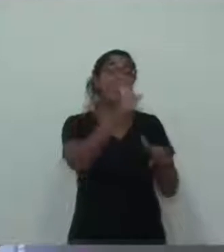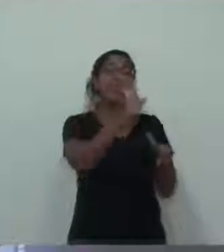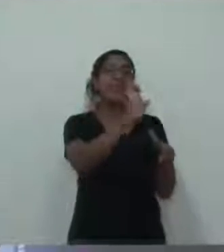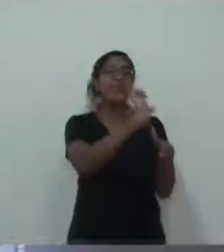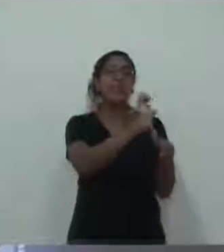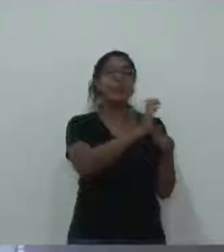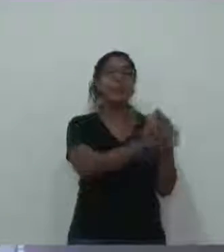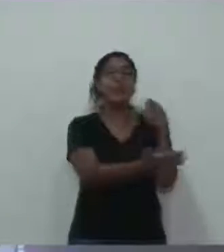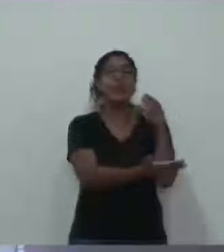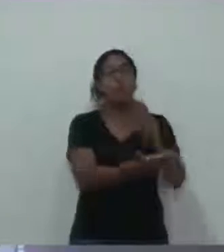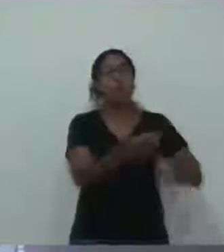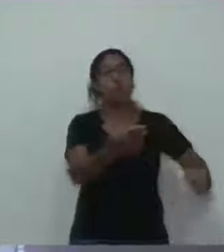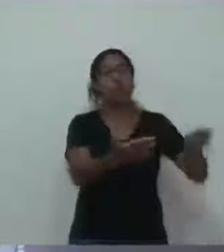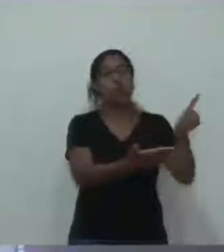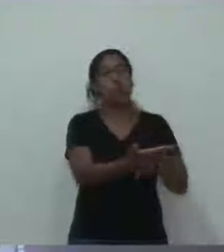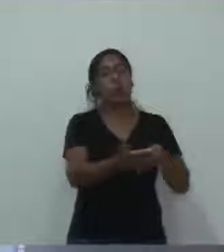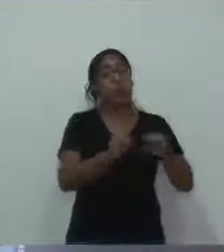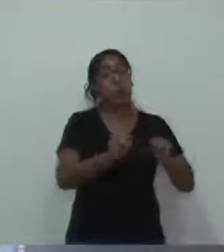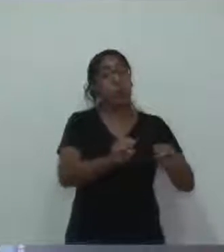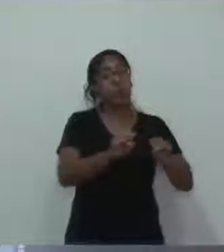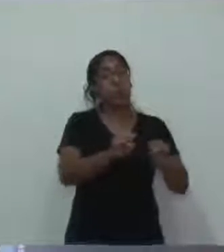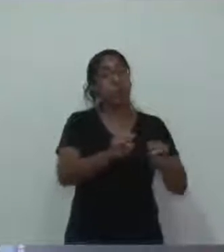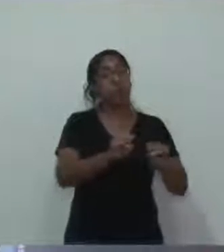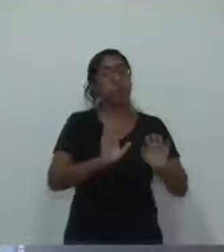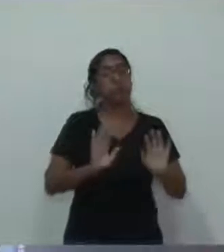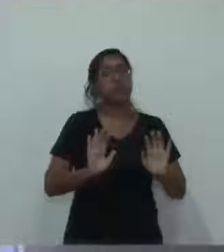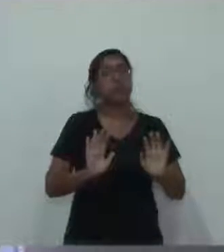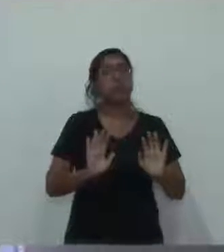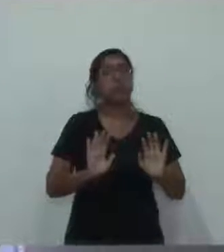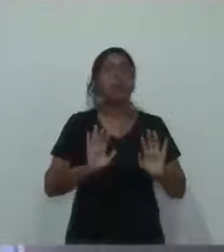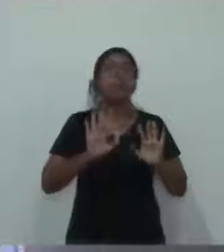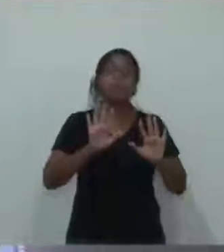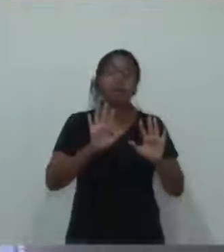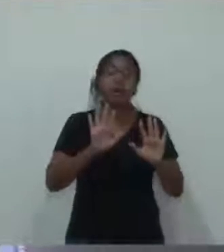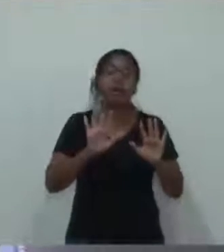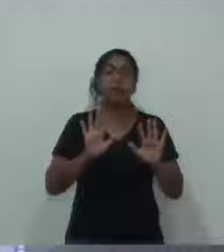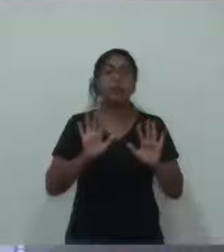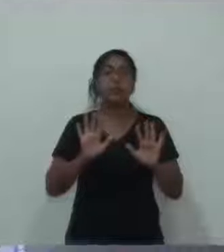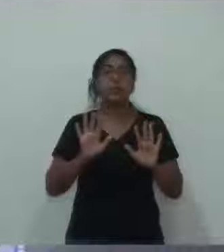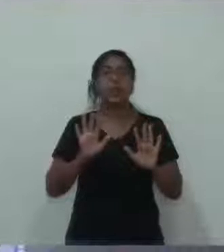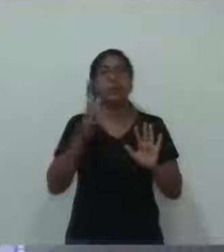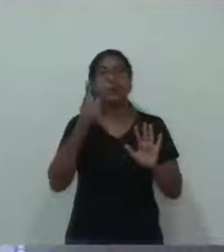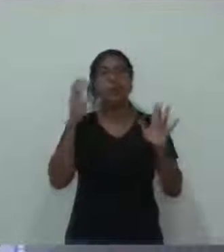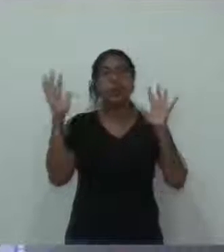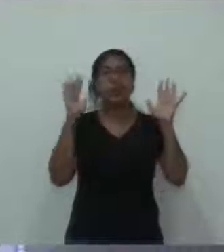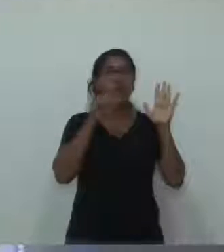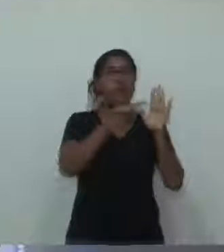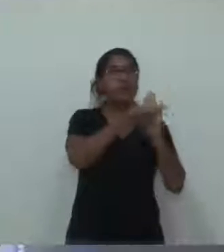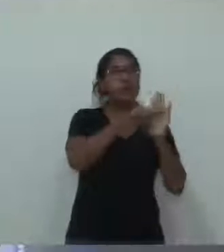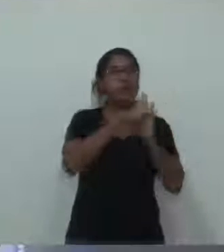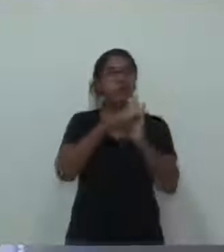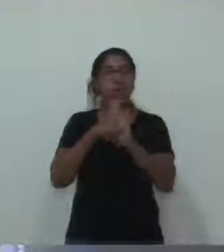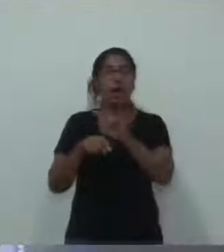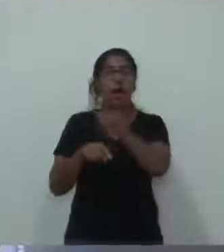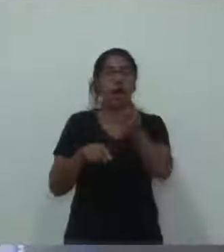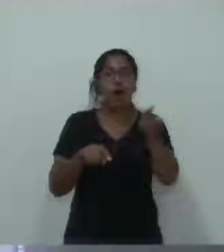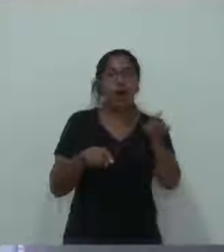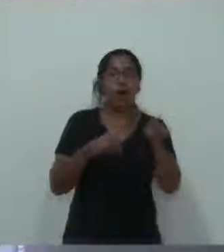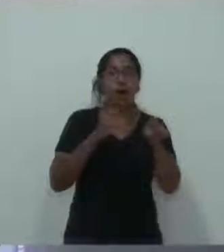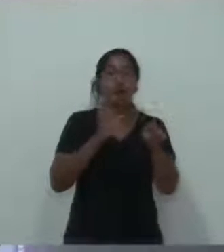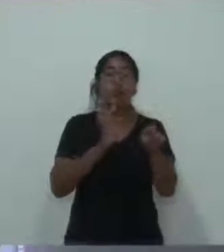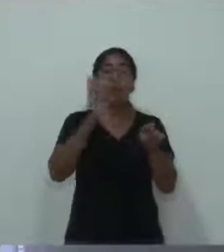ação direta de inconstitucionalidade. Mas, analisando pelo aspecto do mérito do que ela